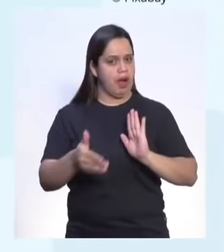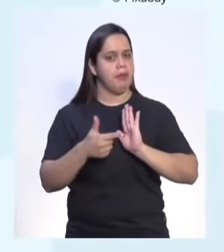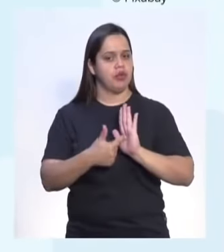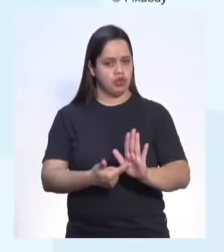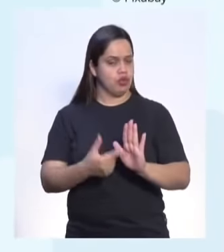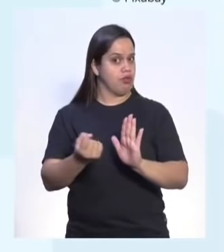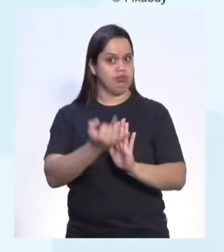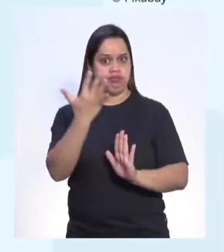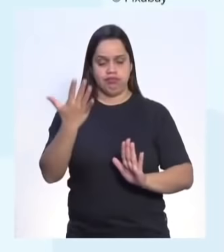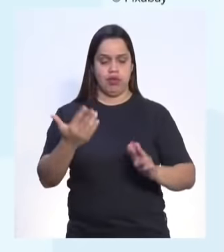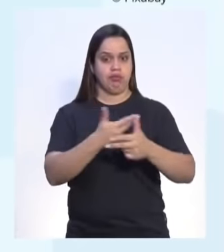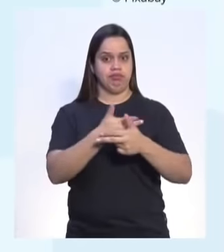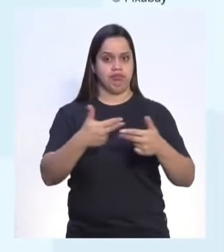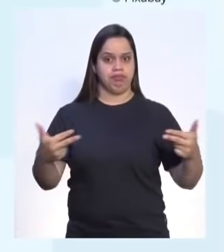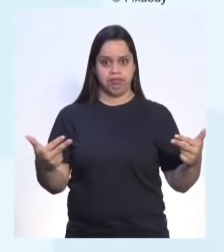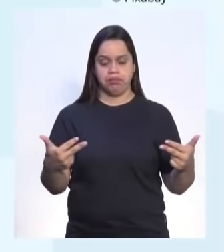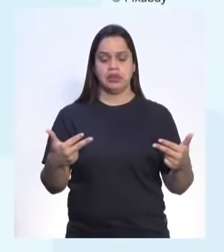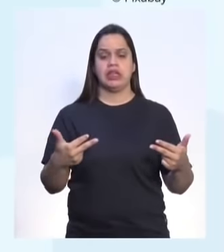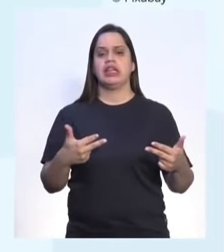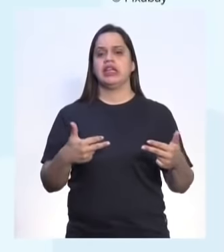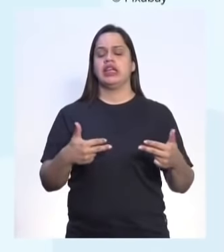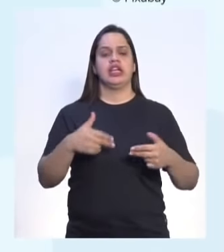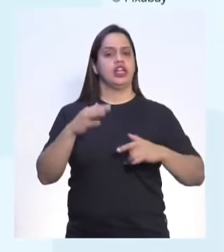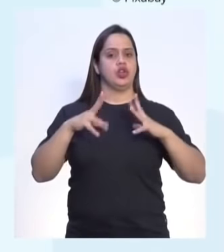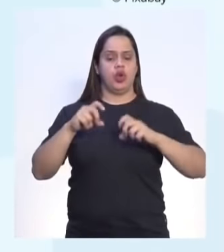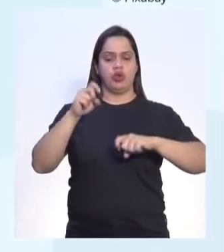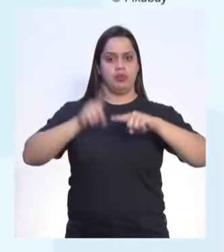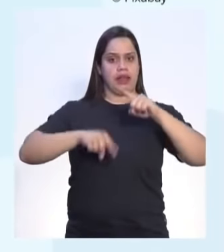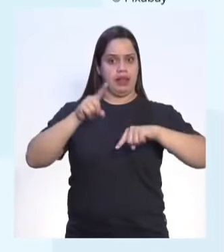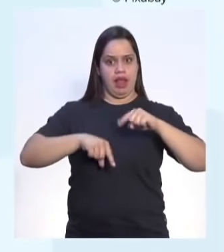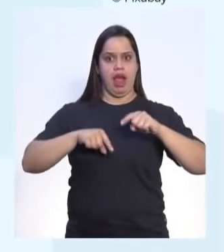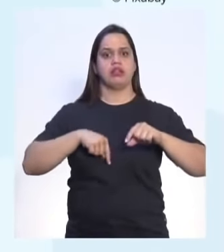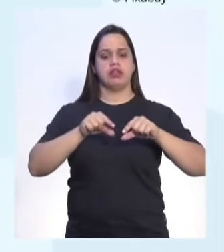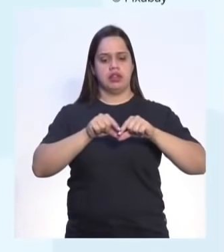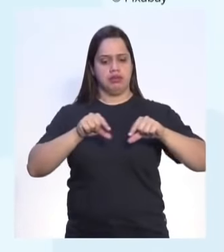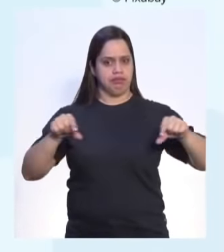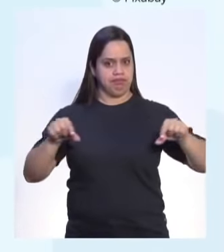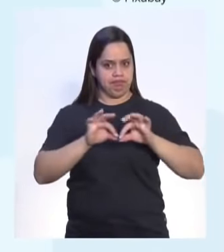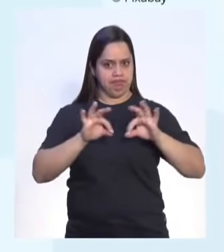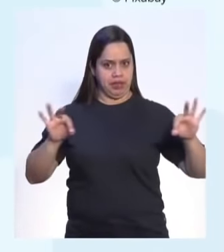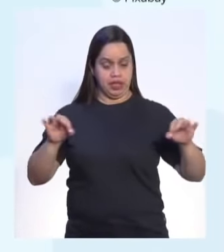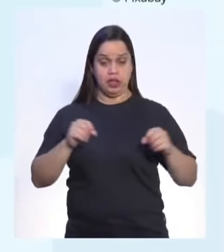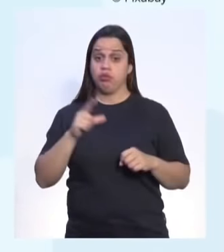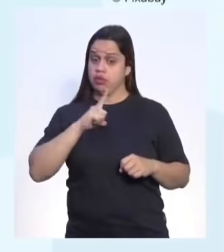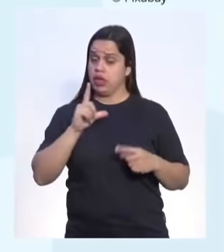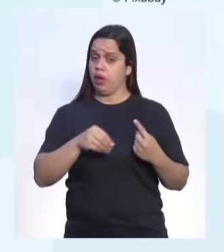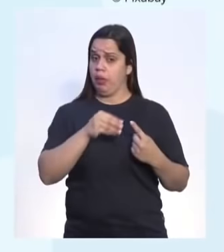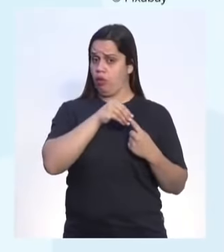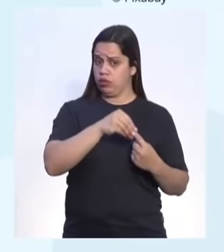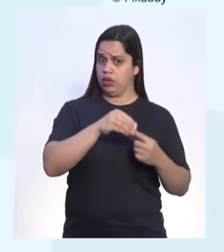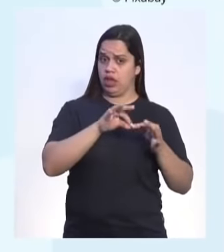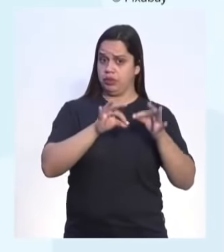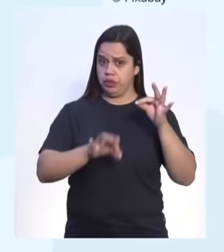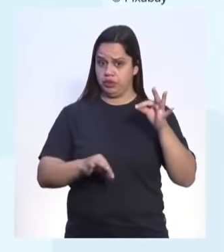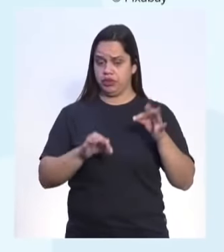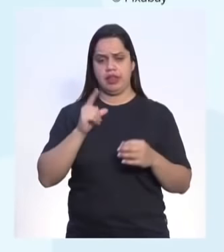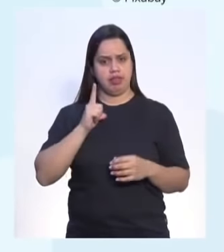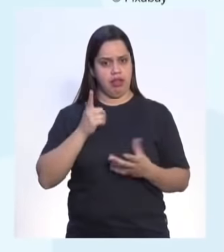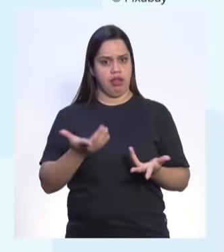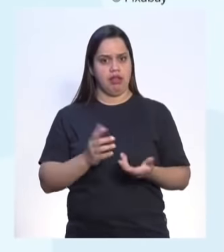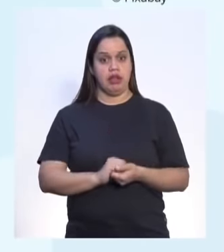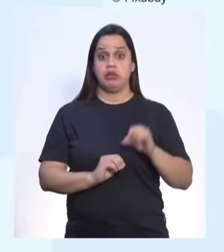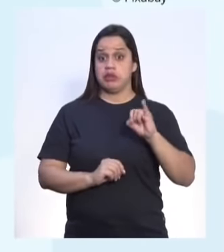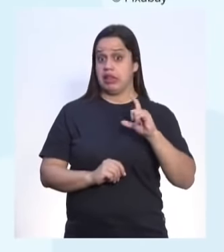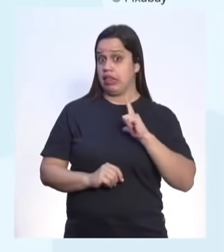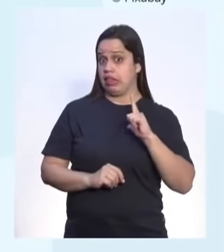grande de objetos que medem, ferramentas, tá? Então ela tem uma unidade de medida. Não é isso? Então se